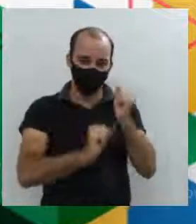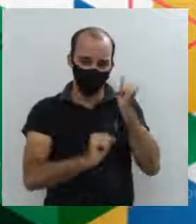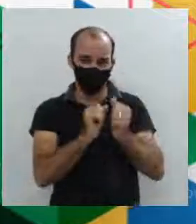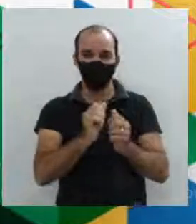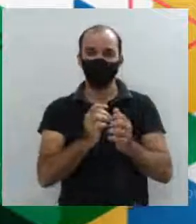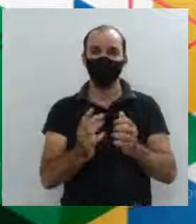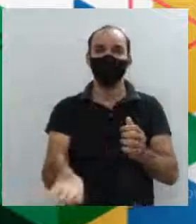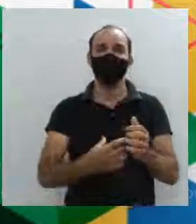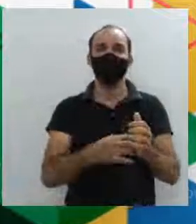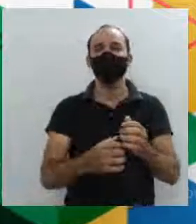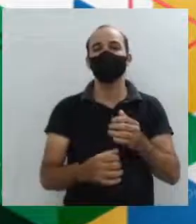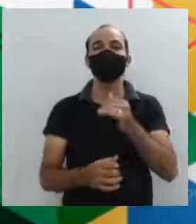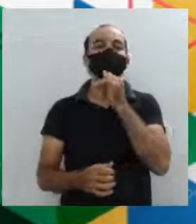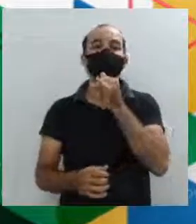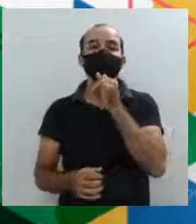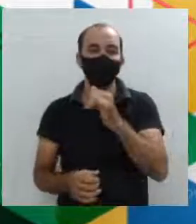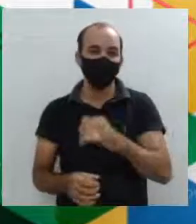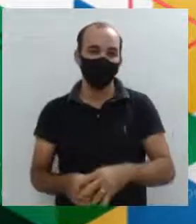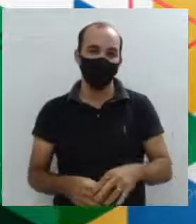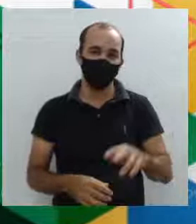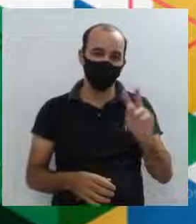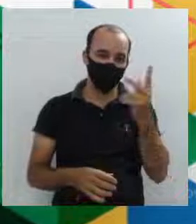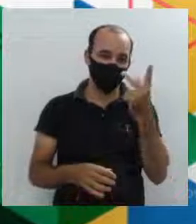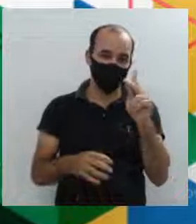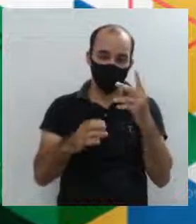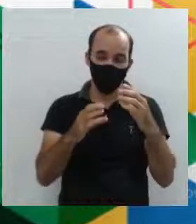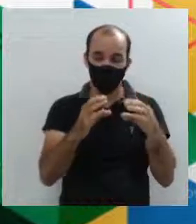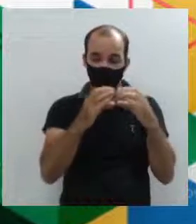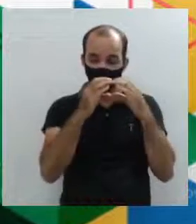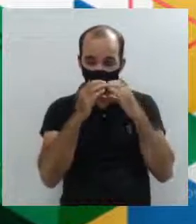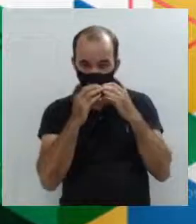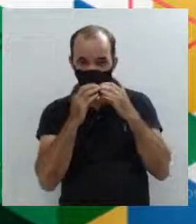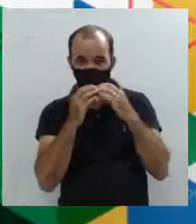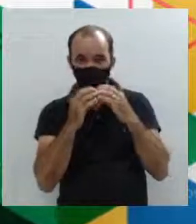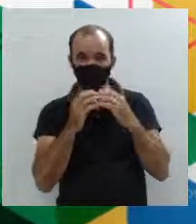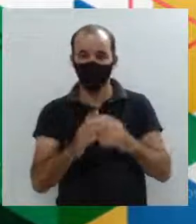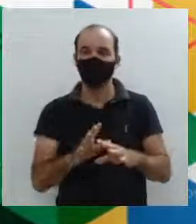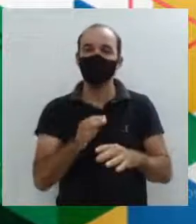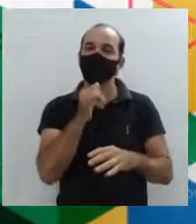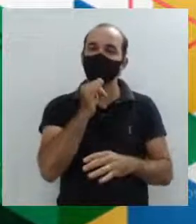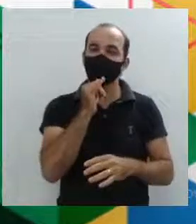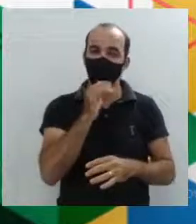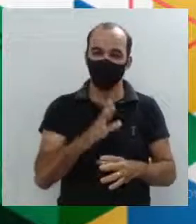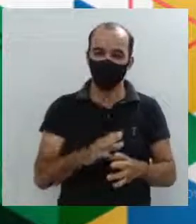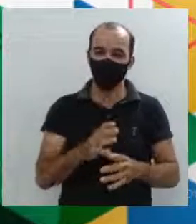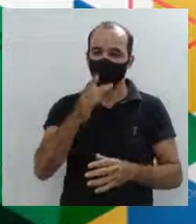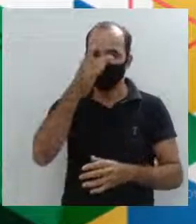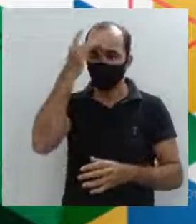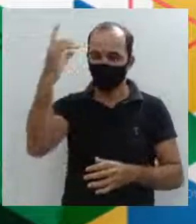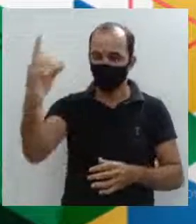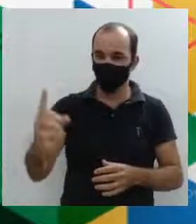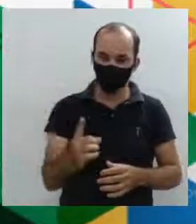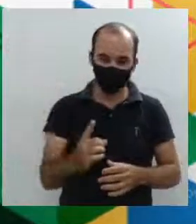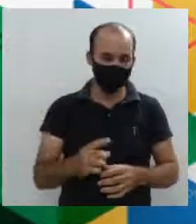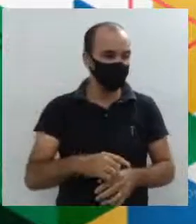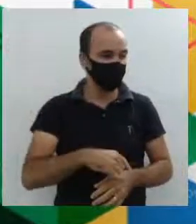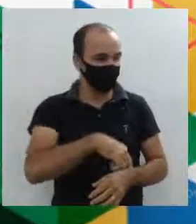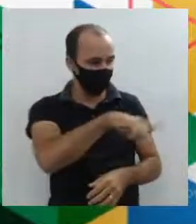com fome, o hambúrguer. Alguém chega e diz assim, olha, você vai ao cinema, você vê